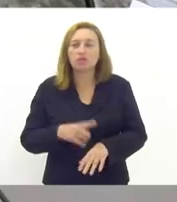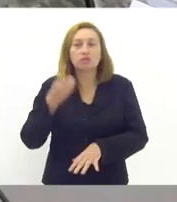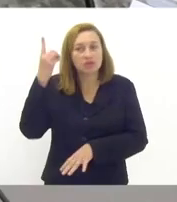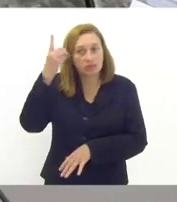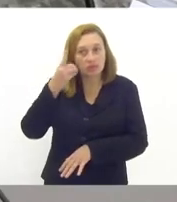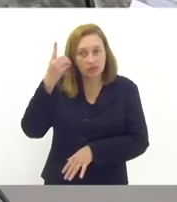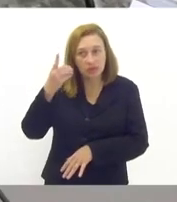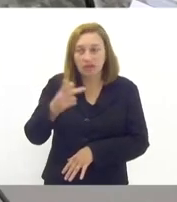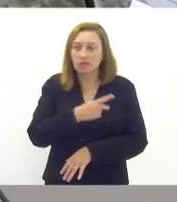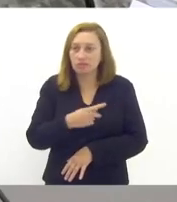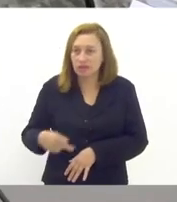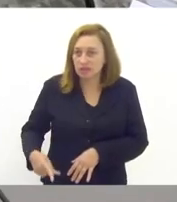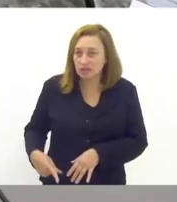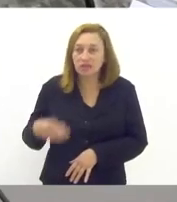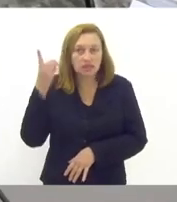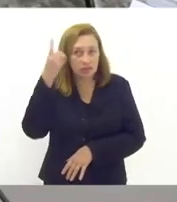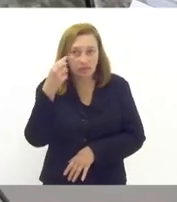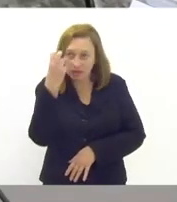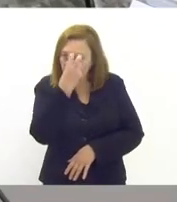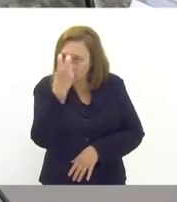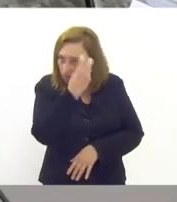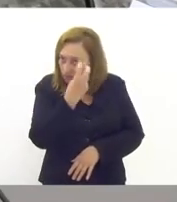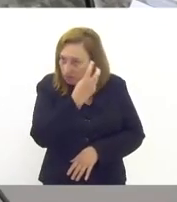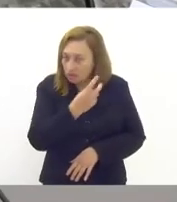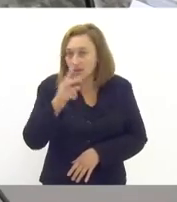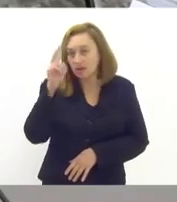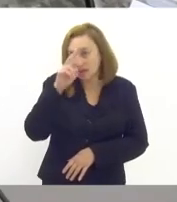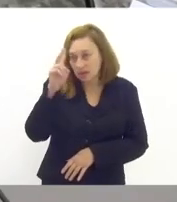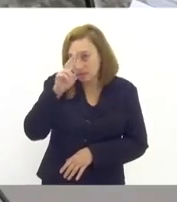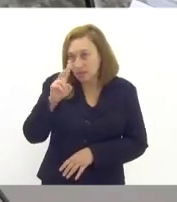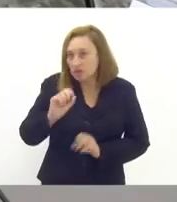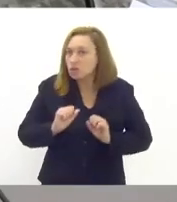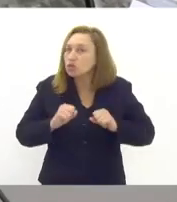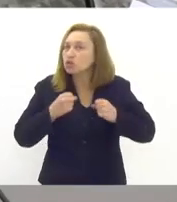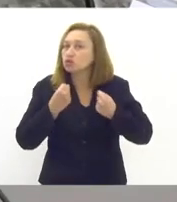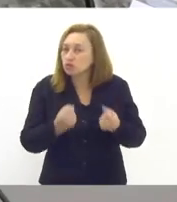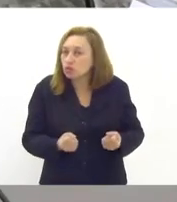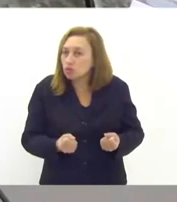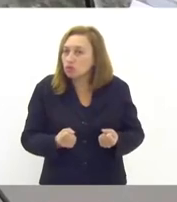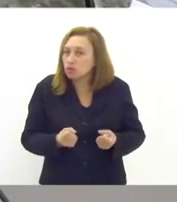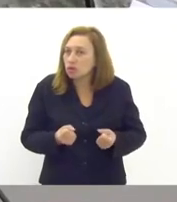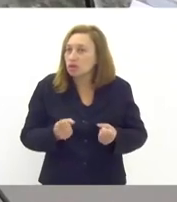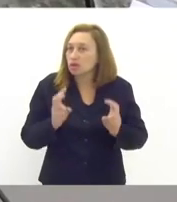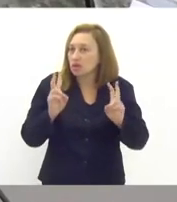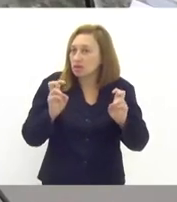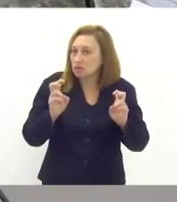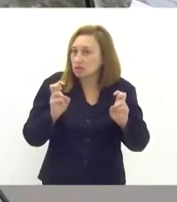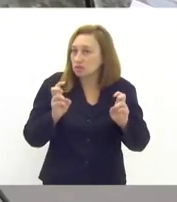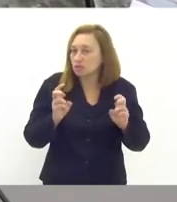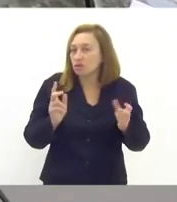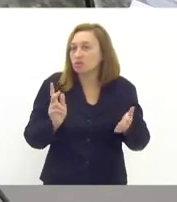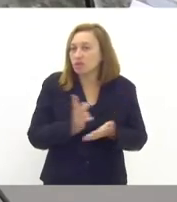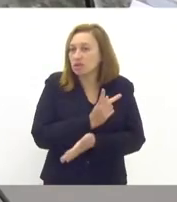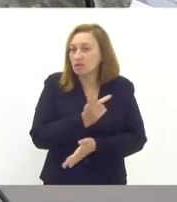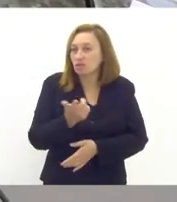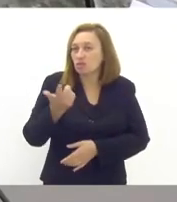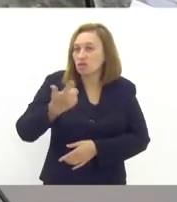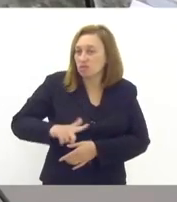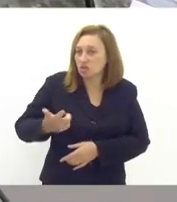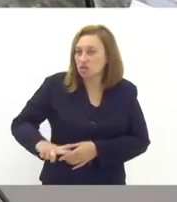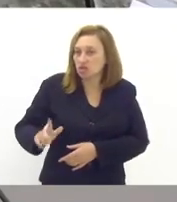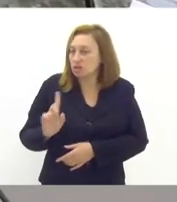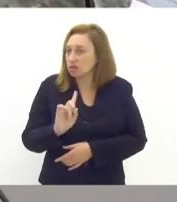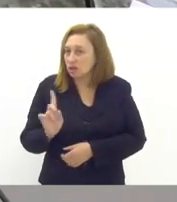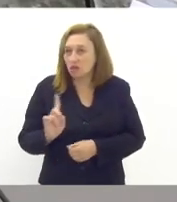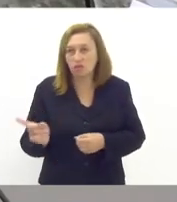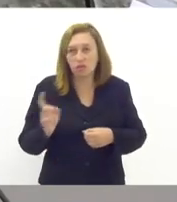Verônica Lima, se nós fazemos isso, é num esforço efetivo para que casos como esse não voltem a se repetir. E queria dizer que,